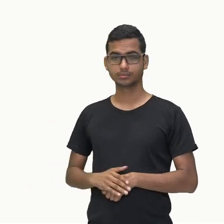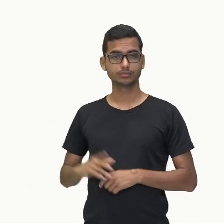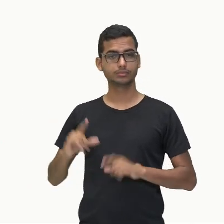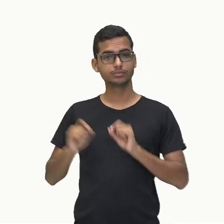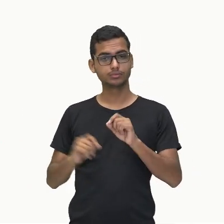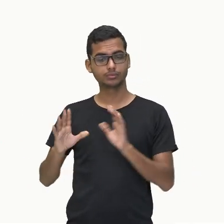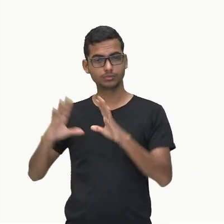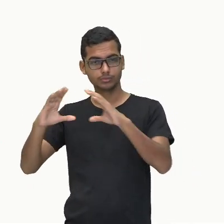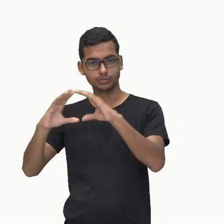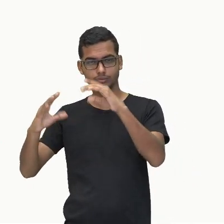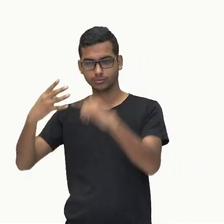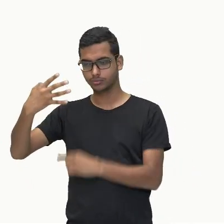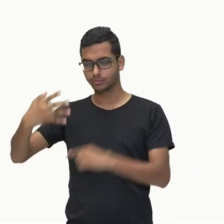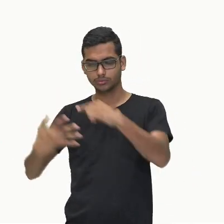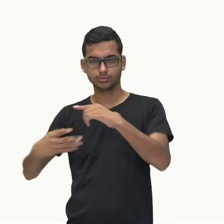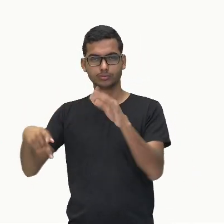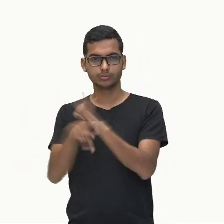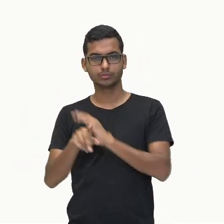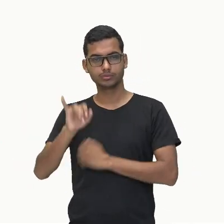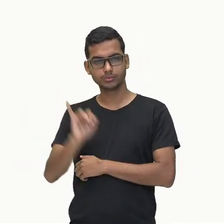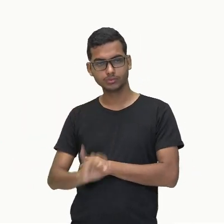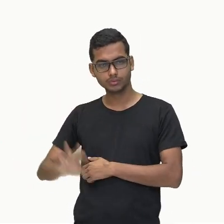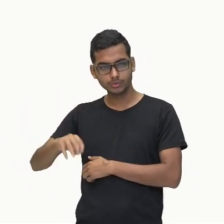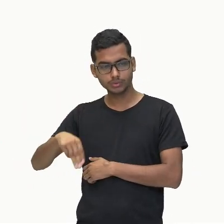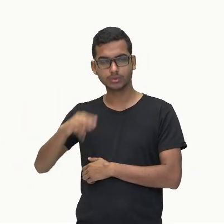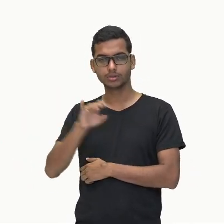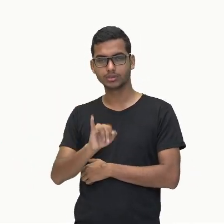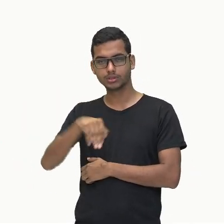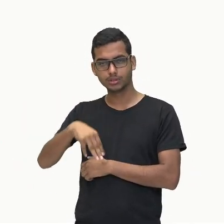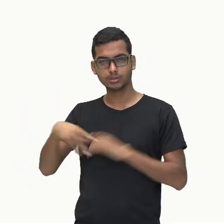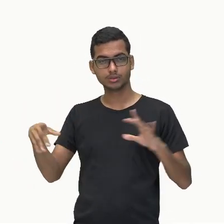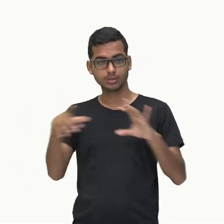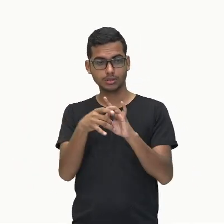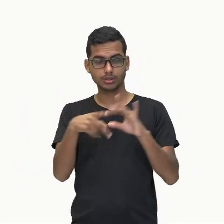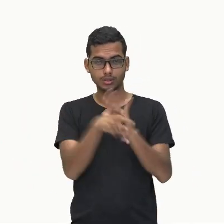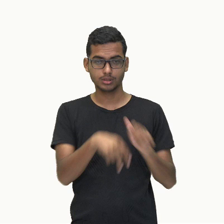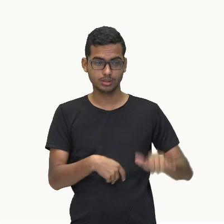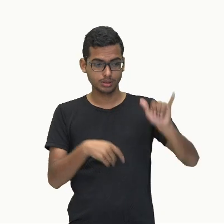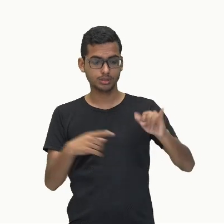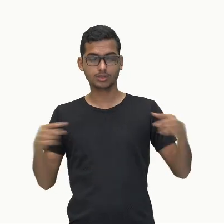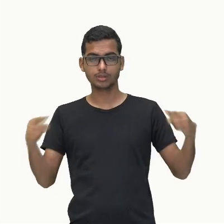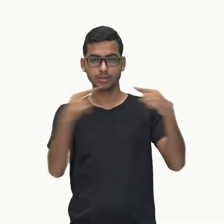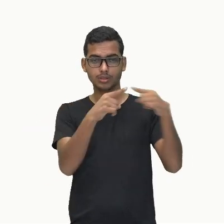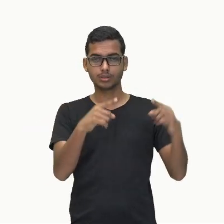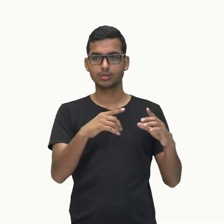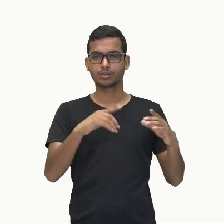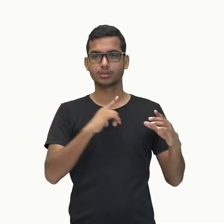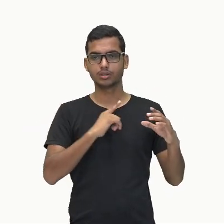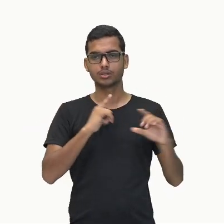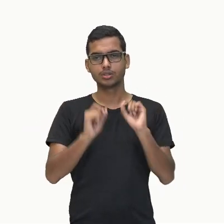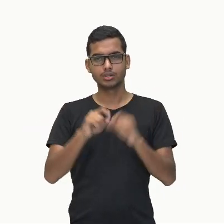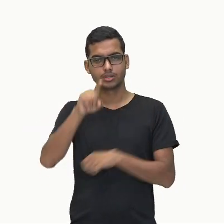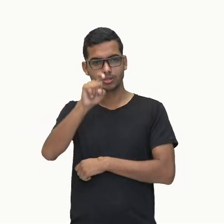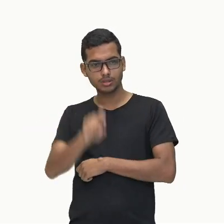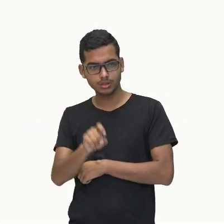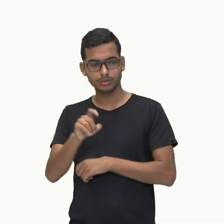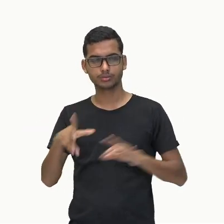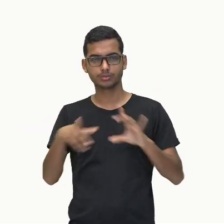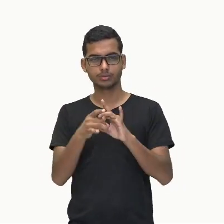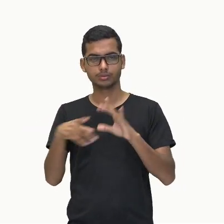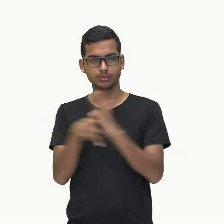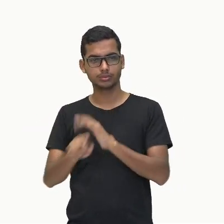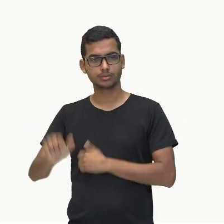IM dos elementos y pertencentes a B, para os quais existe x pertencente a